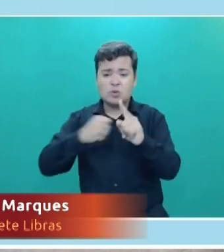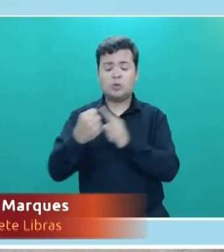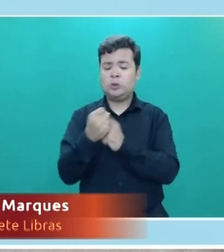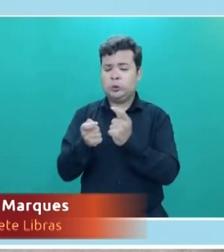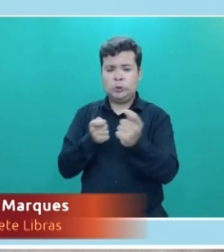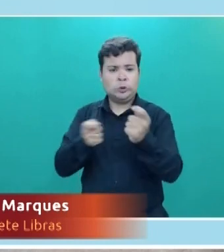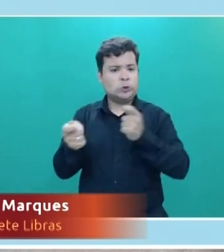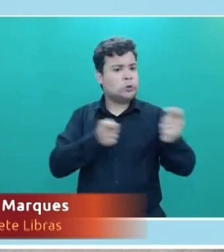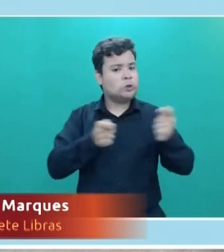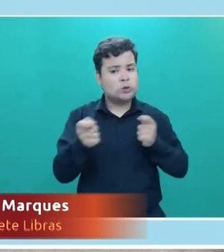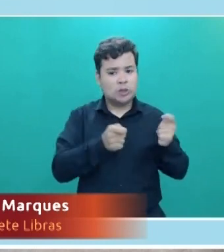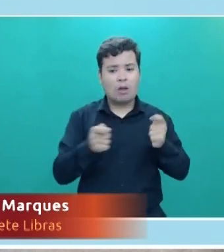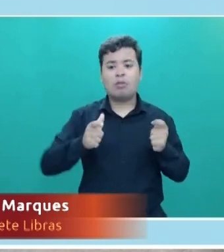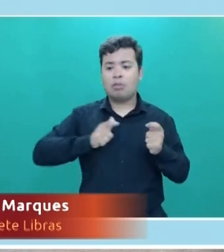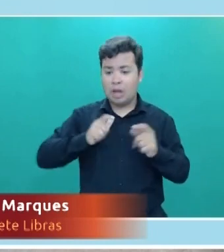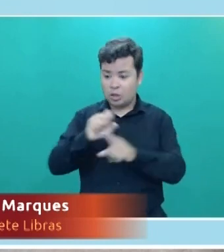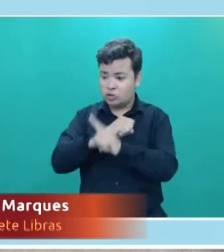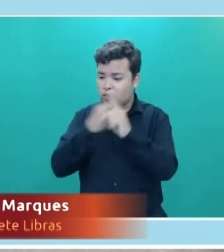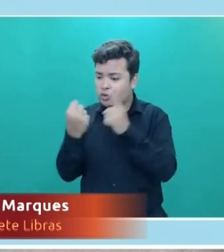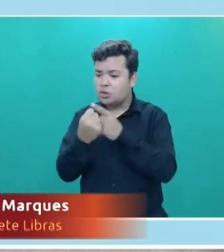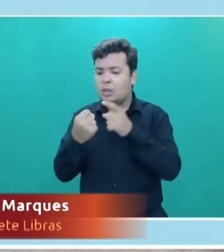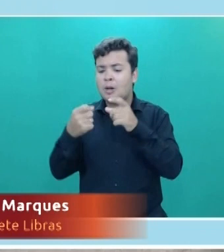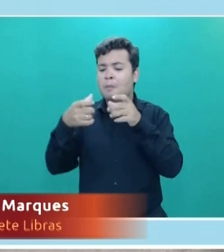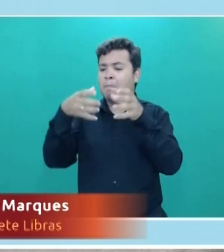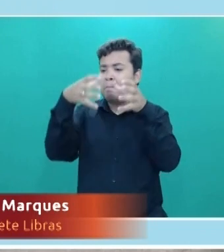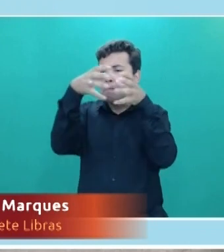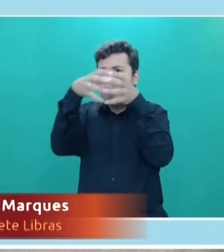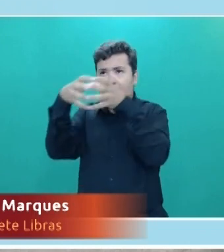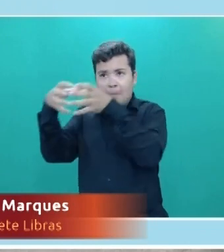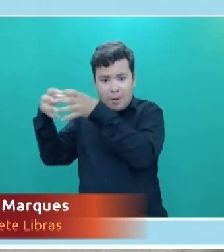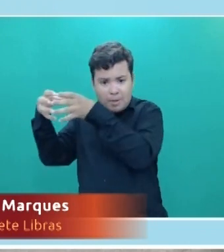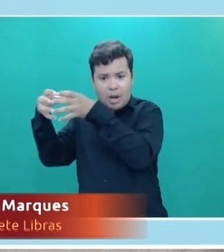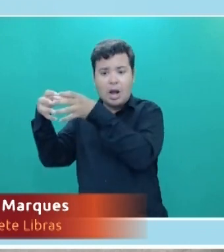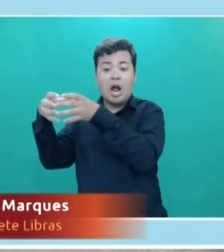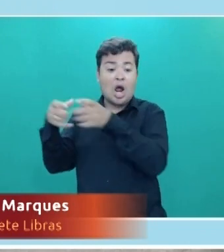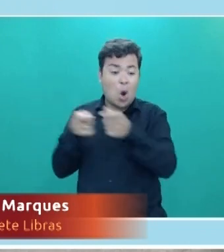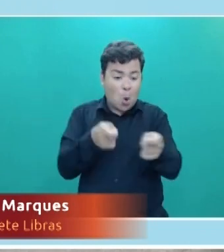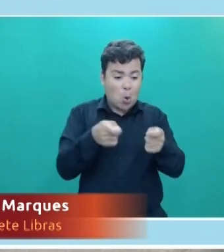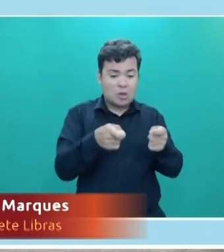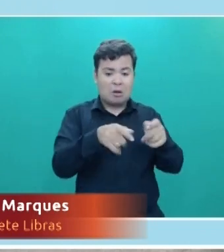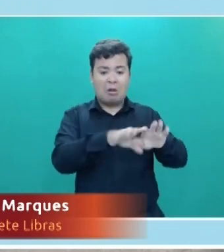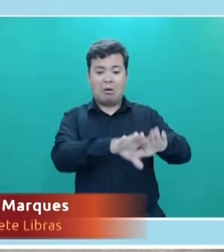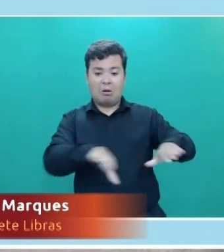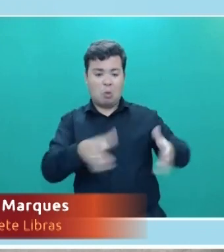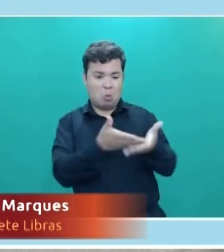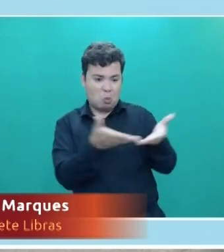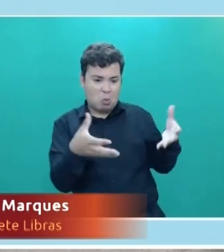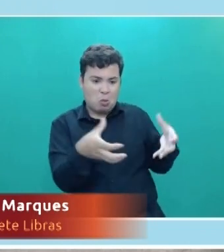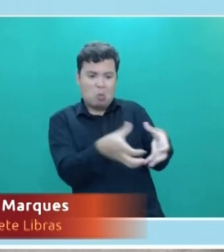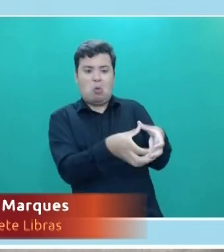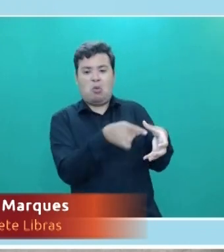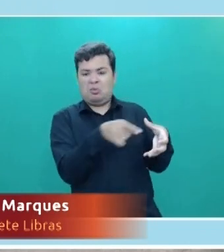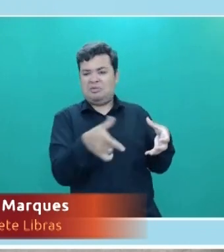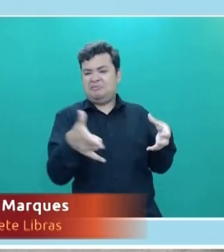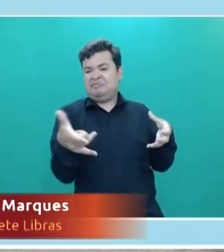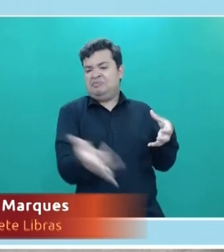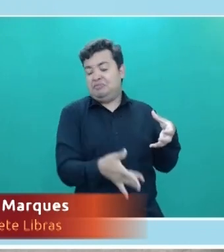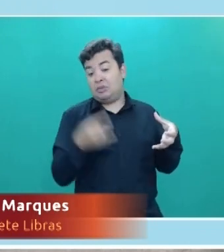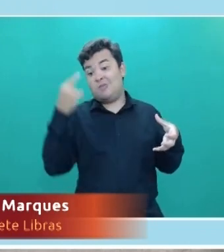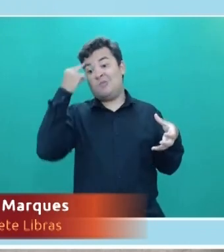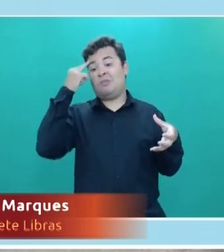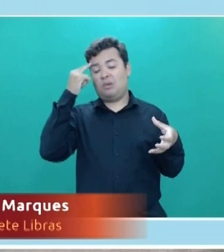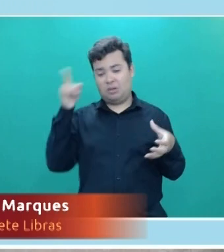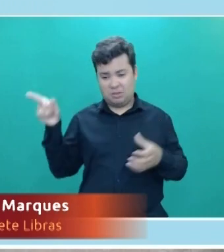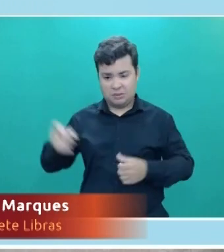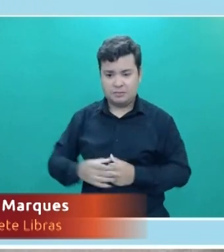setores sobre e comandando outros setores que seriam teoricamente inferiores. Então, são vários supremacismos que eles defendem,